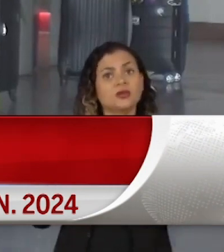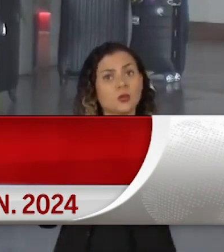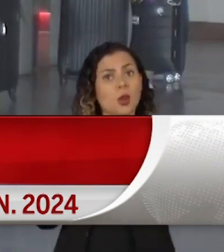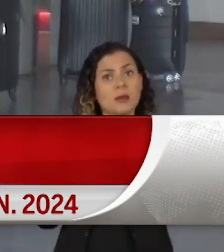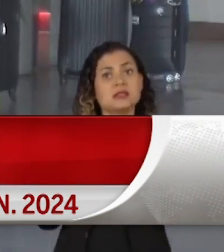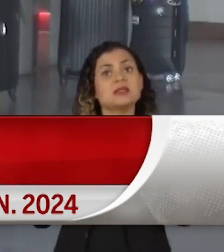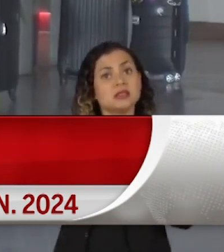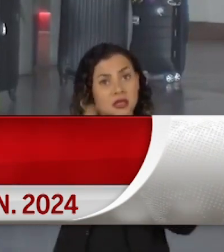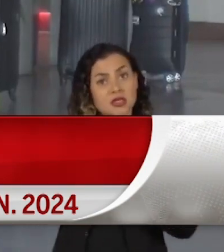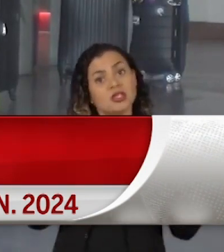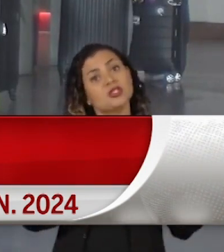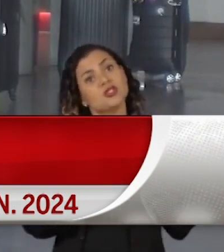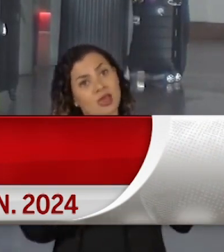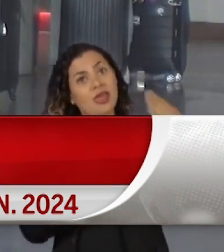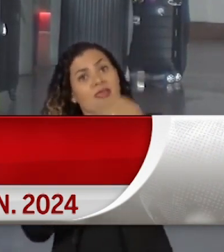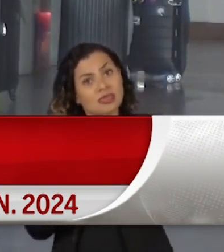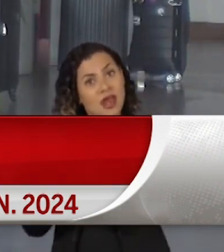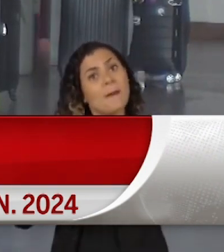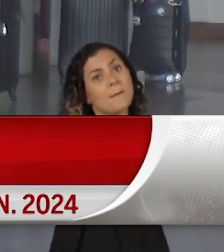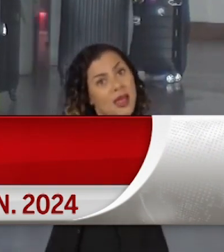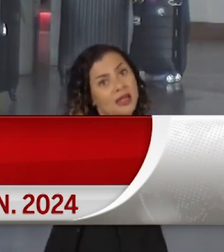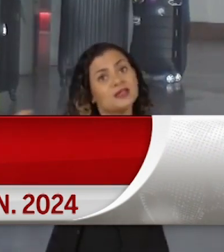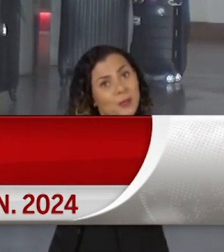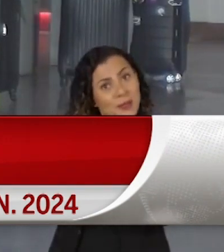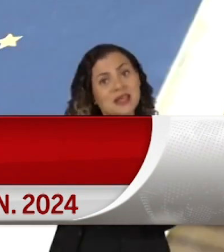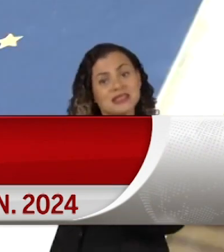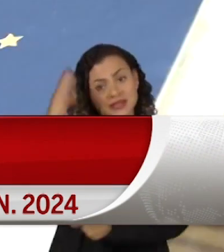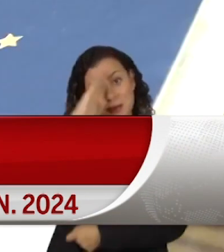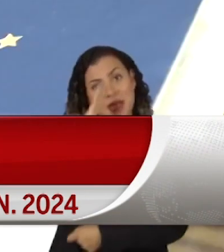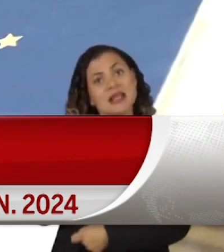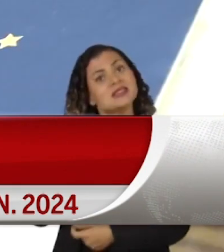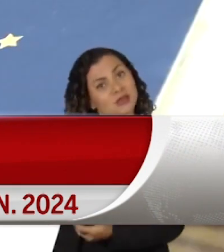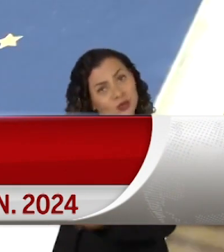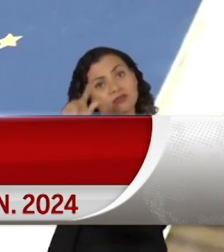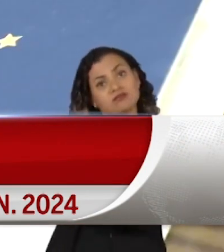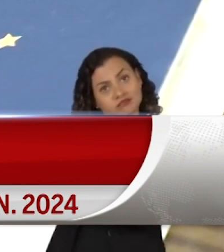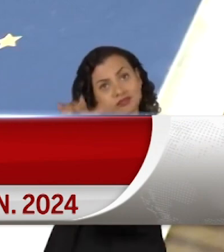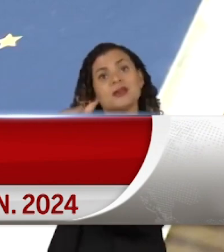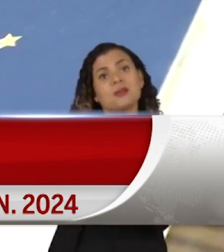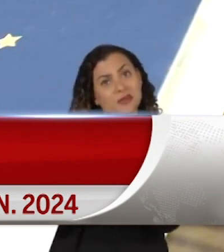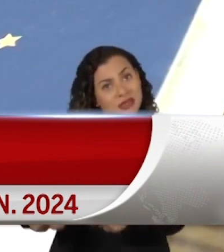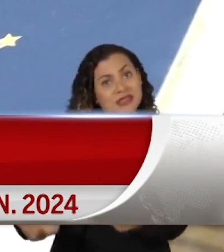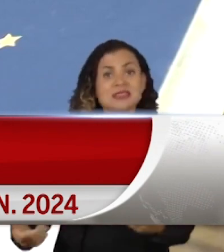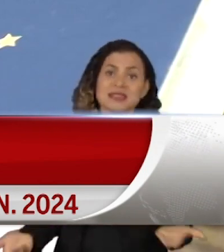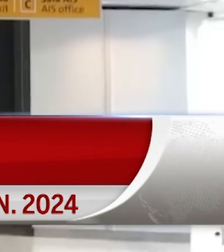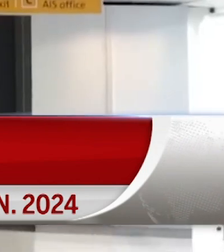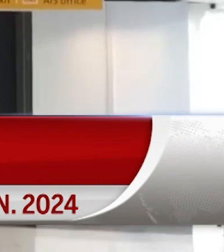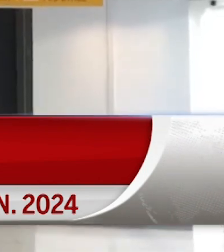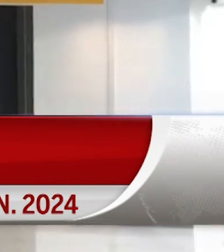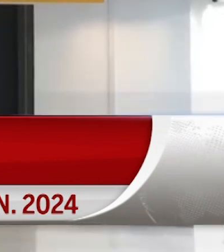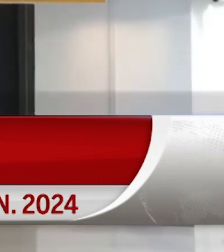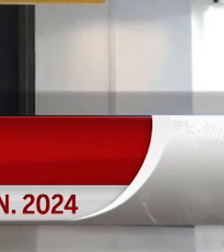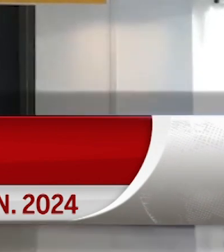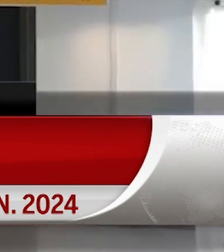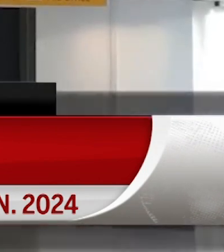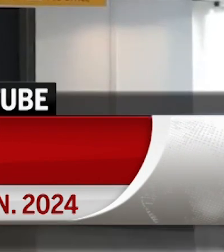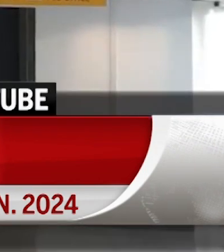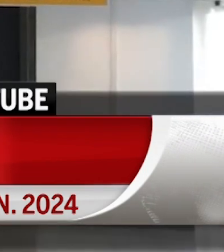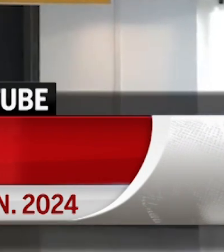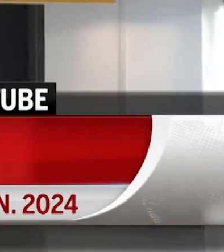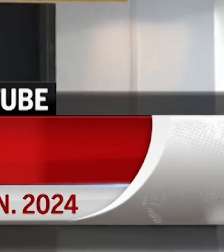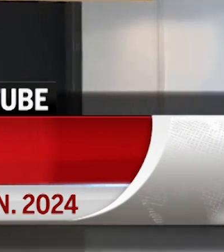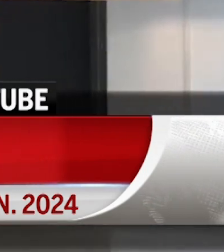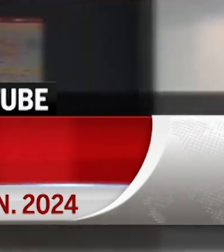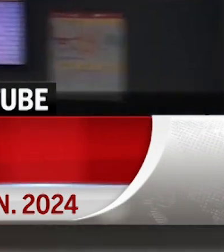cidadãos dos Estados Unidos e da Austrália estão no mesmo barco dos canadianos Face às entradas para o Brasil exigência leva